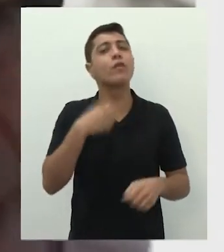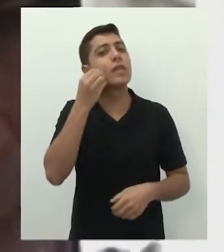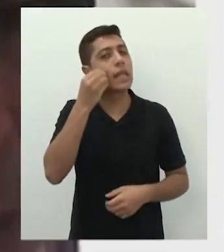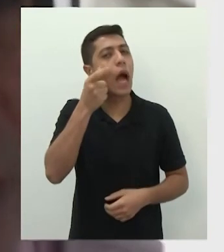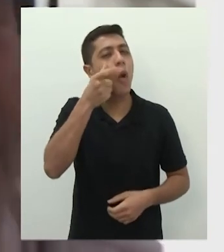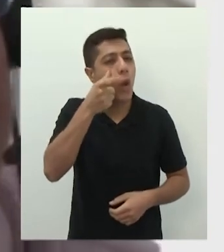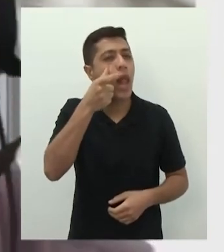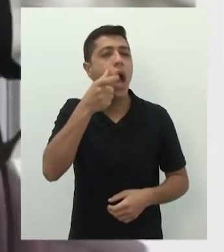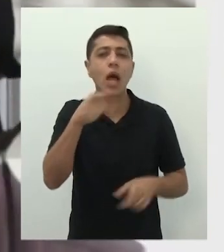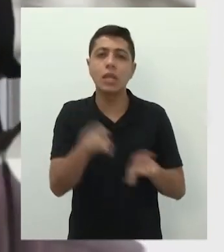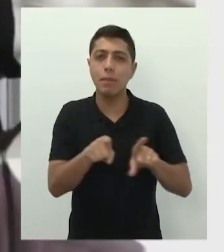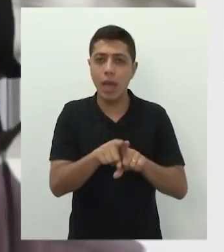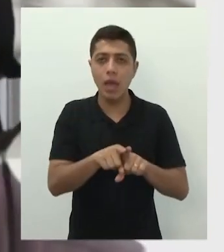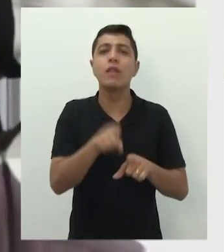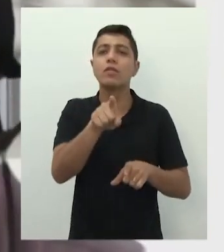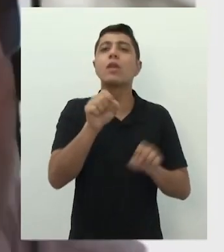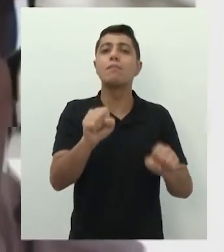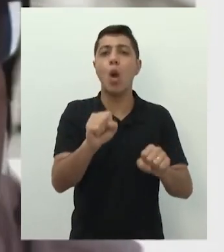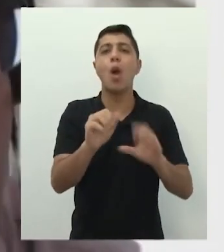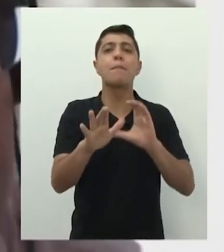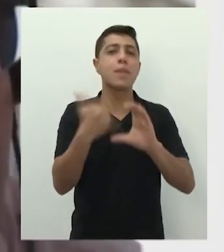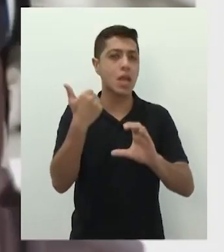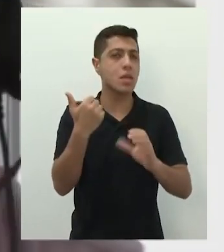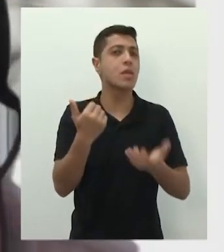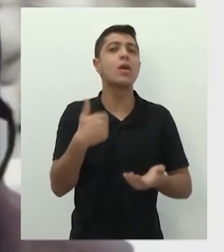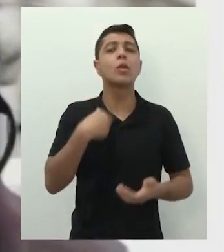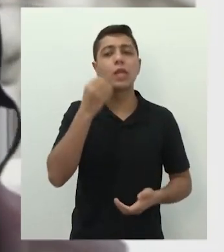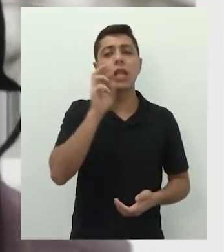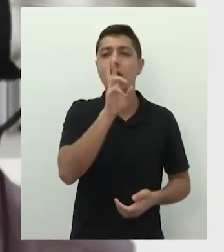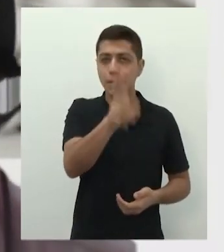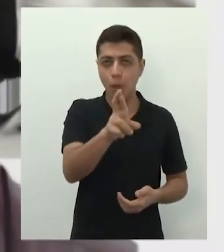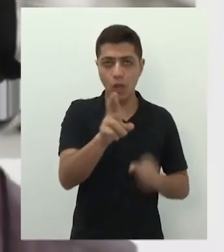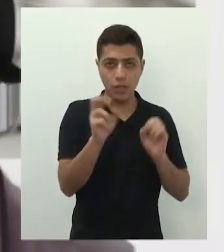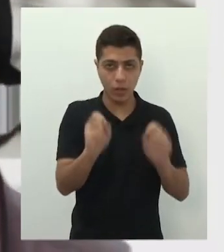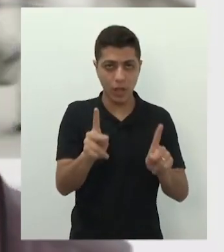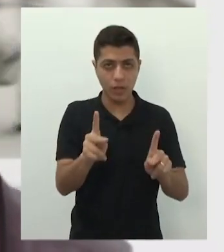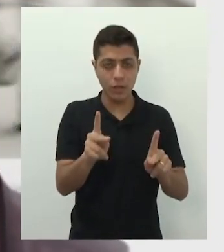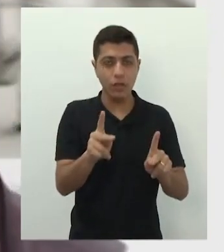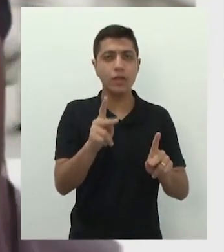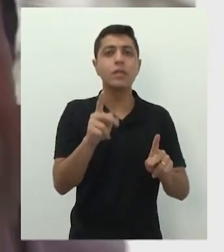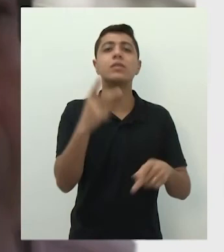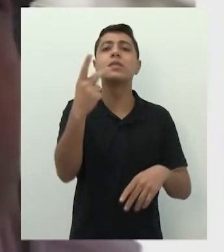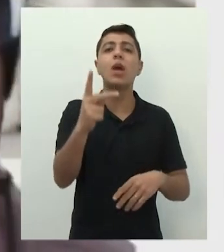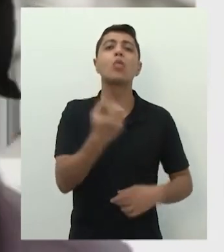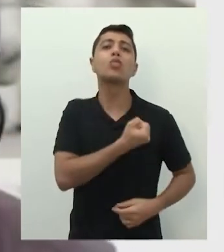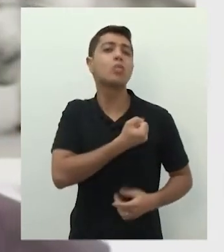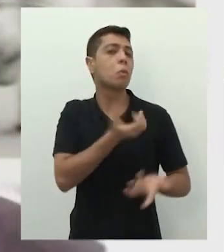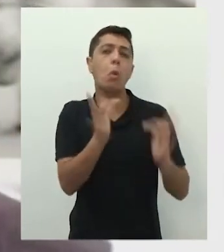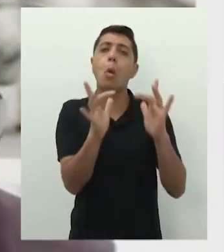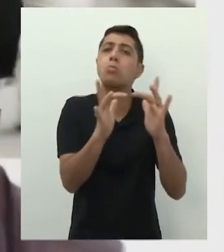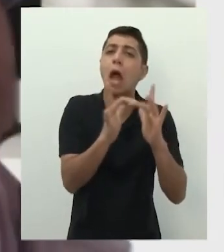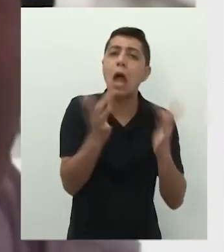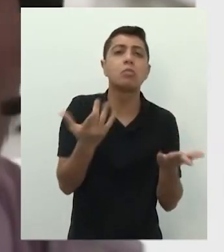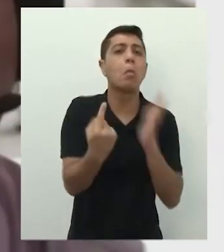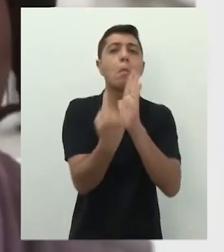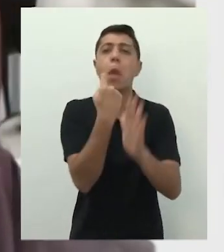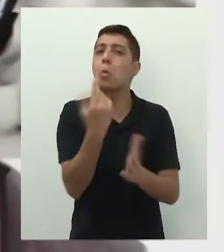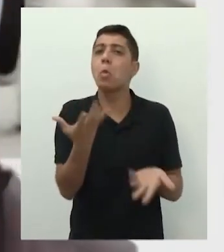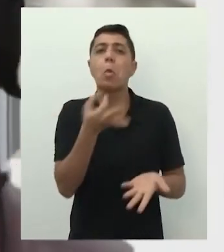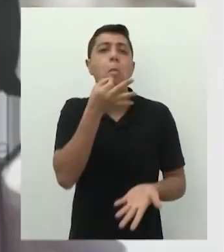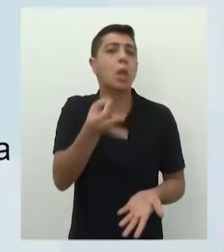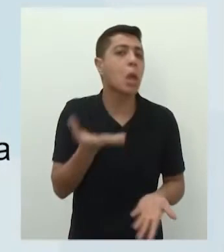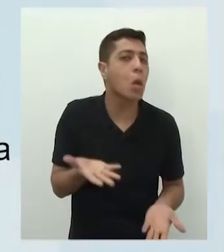conseguiu pegar essa informação, que vai ficar disponível no canal do YouTube essa apresentação. O doutor Benito também. Qual que é a sua